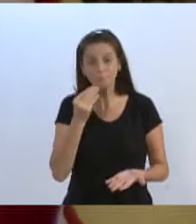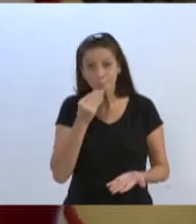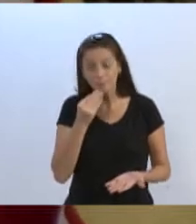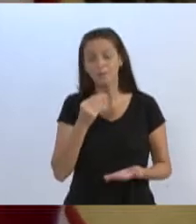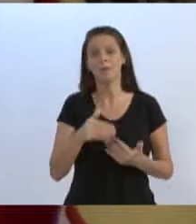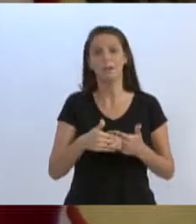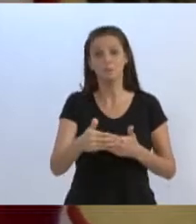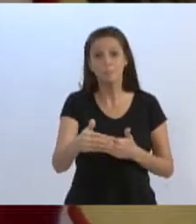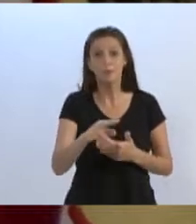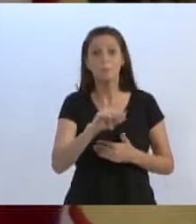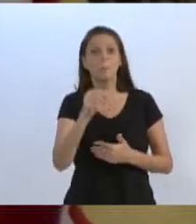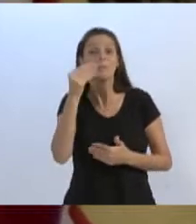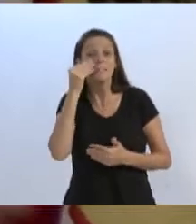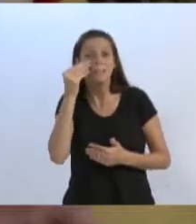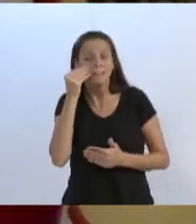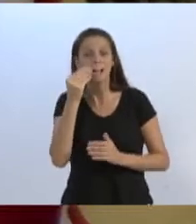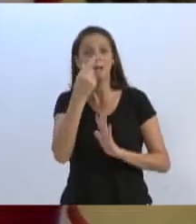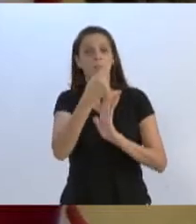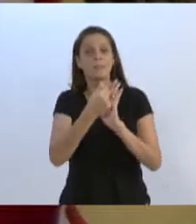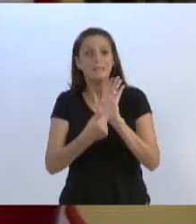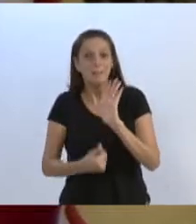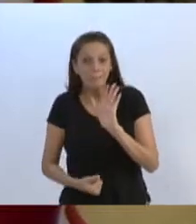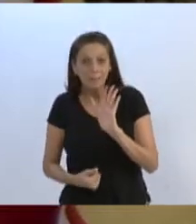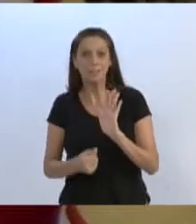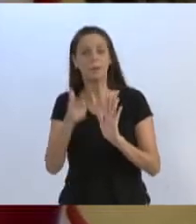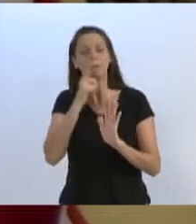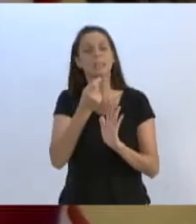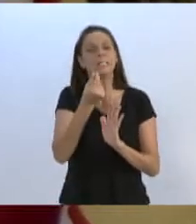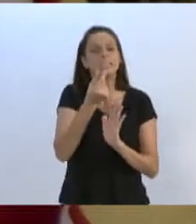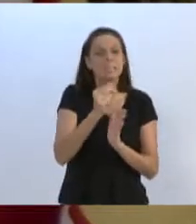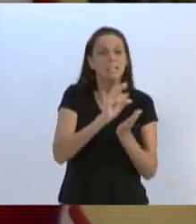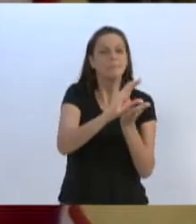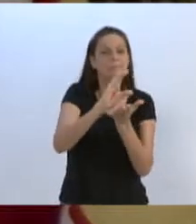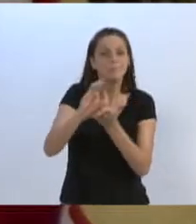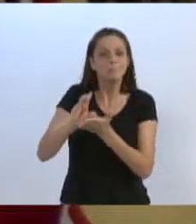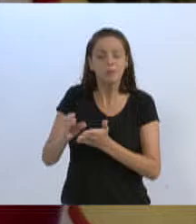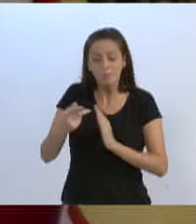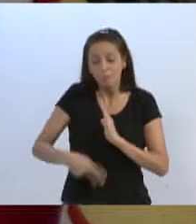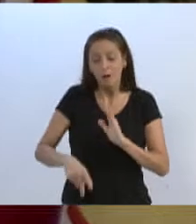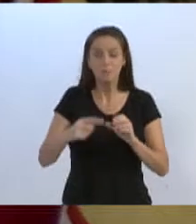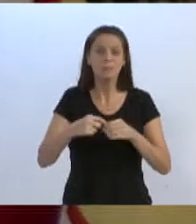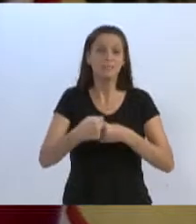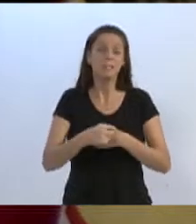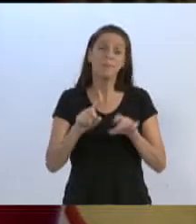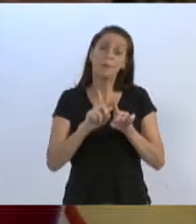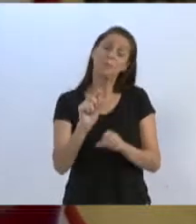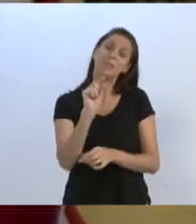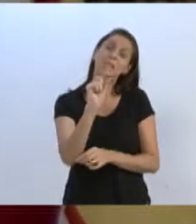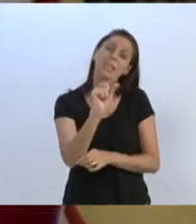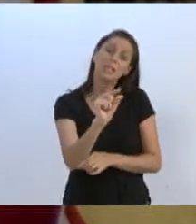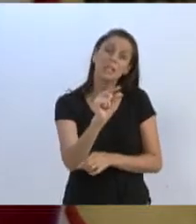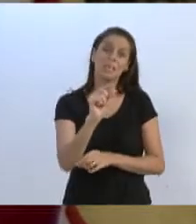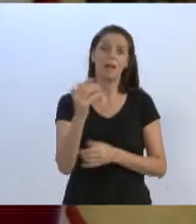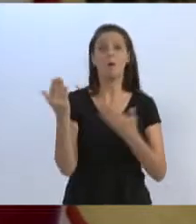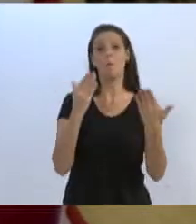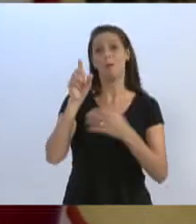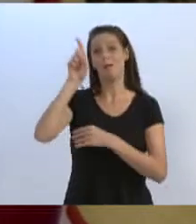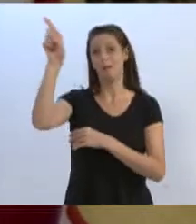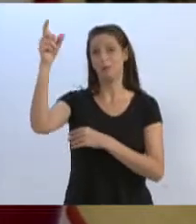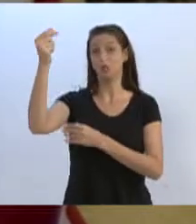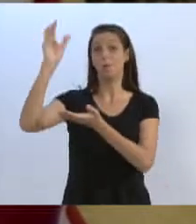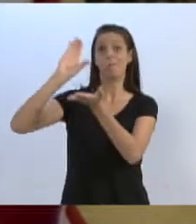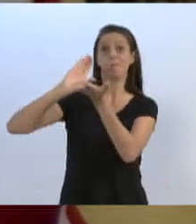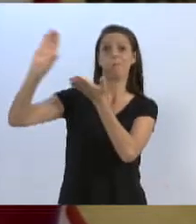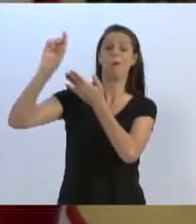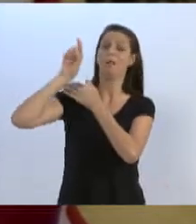talvez fazer um orçamento impositivo e estar liberando verba para fazer algumas questões na nossa cidade, mas são pequenas perto do que tem lá. A verba grande está no